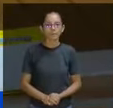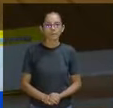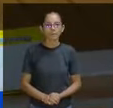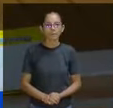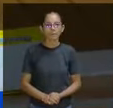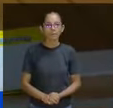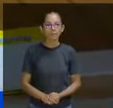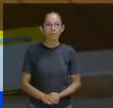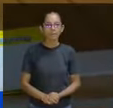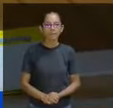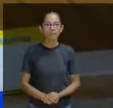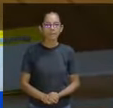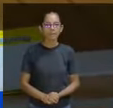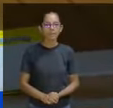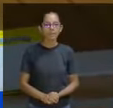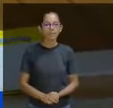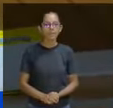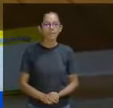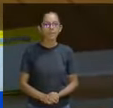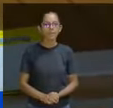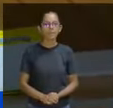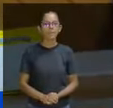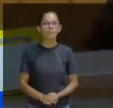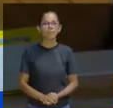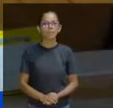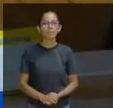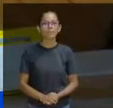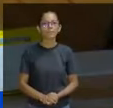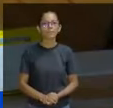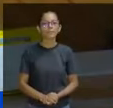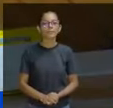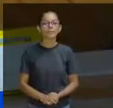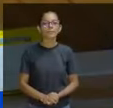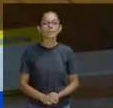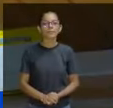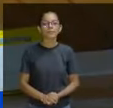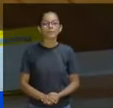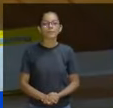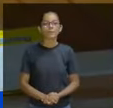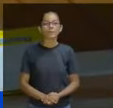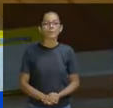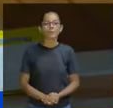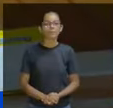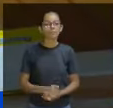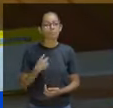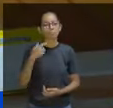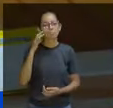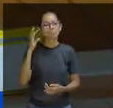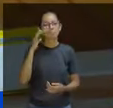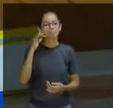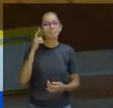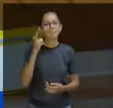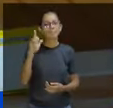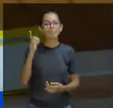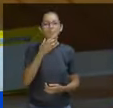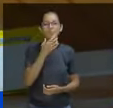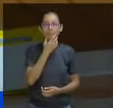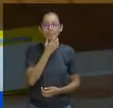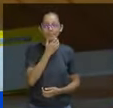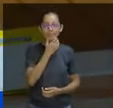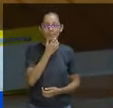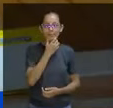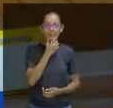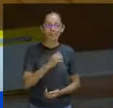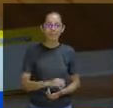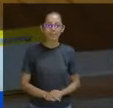ali, inclusive, assim, hoje é meu último dia, mas eu imaginei que por conta de convocação do substituto, né? Que ela estava imaginando que não teria nova convocação.